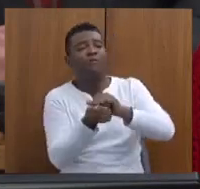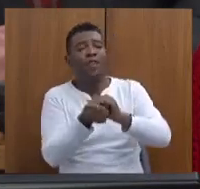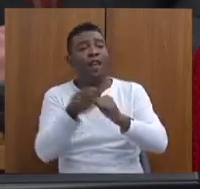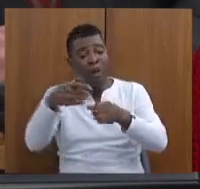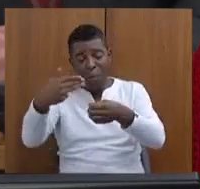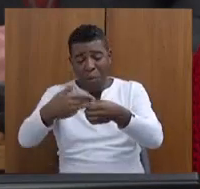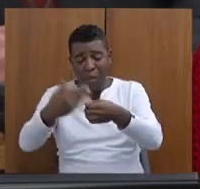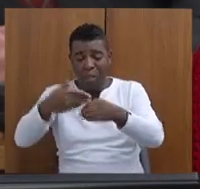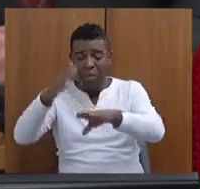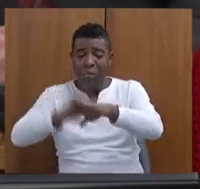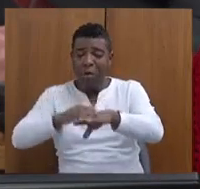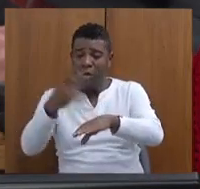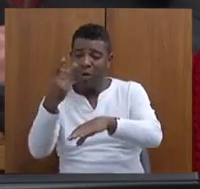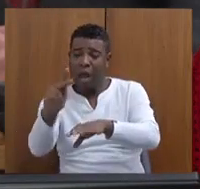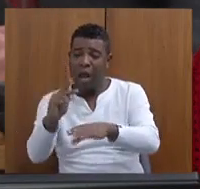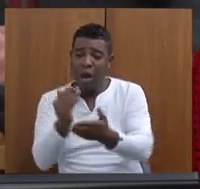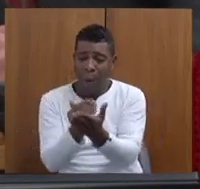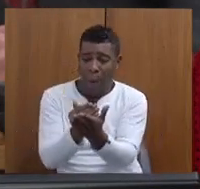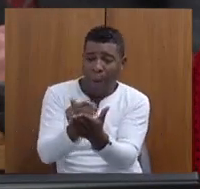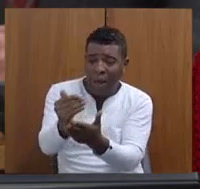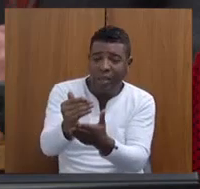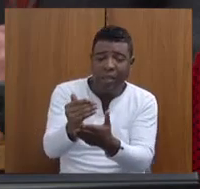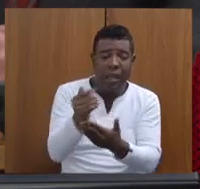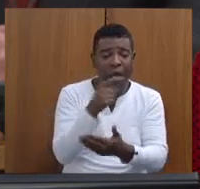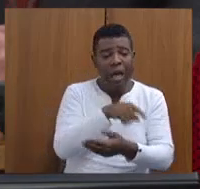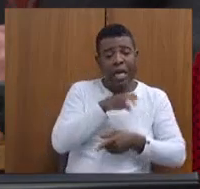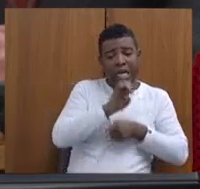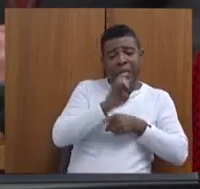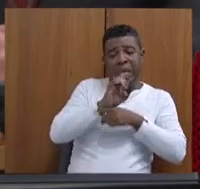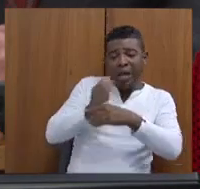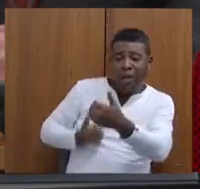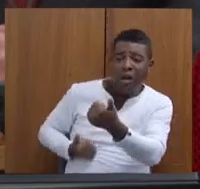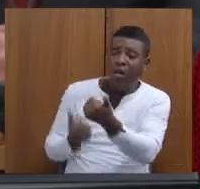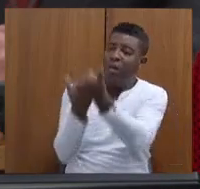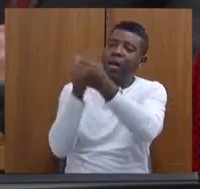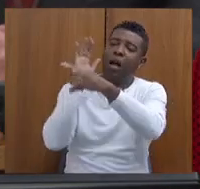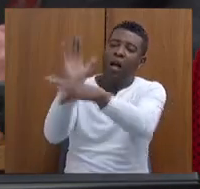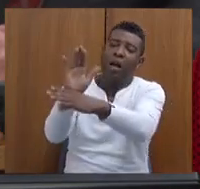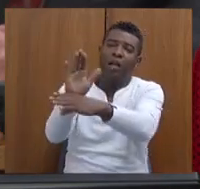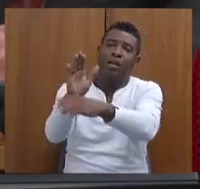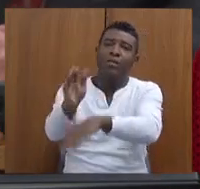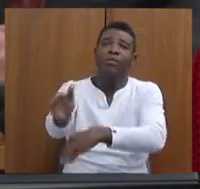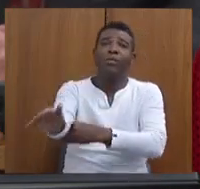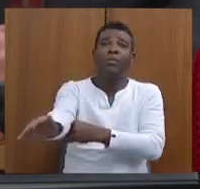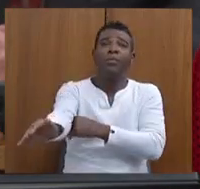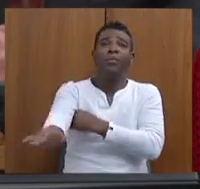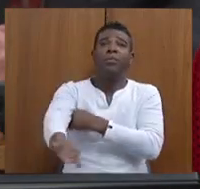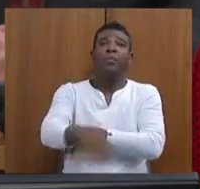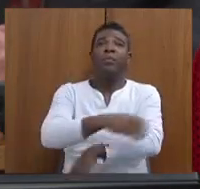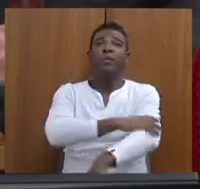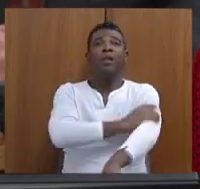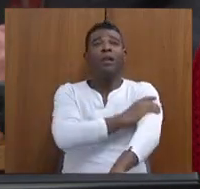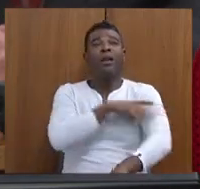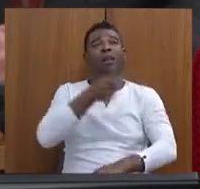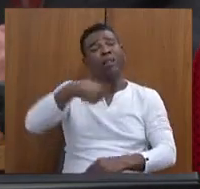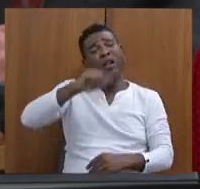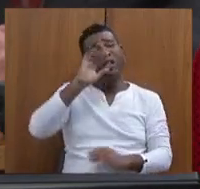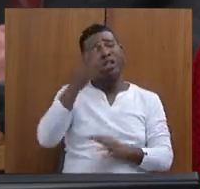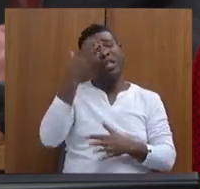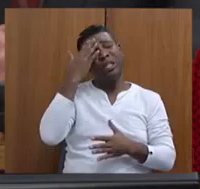Nós temos algumas cidades que o próprio ministério público para poder judiciário ele é